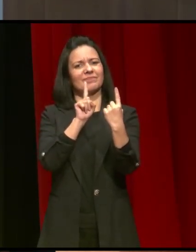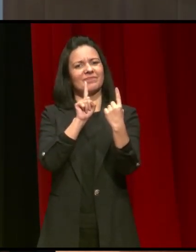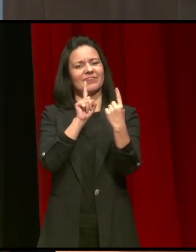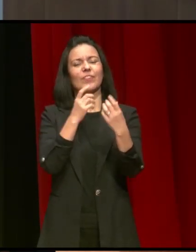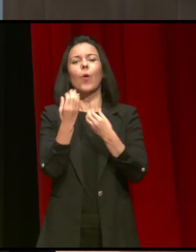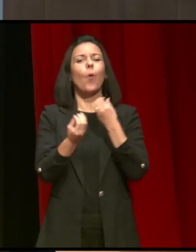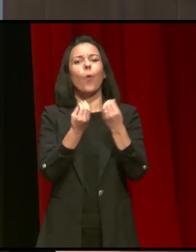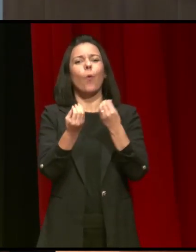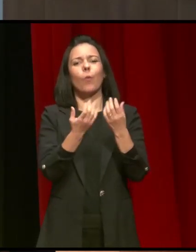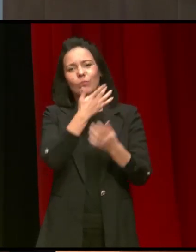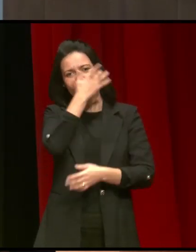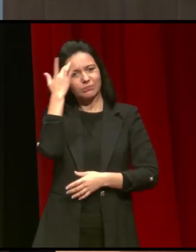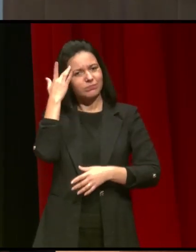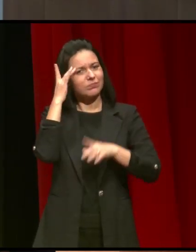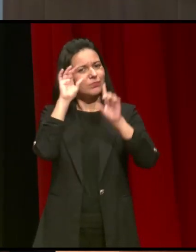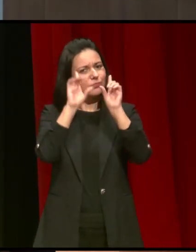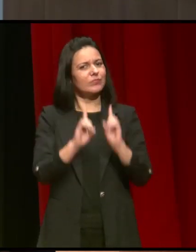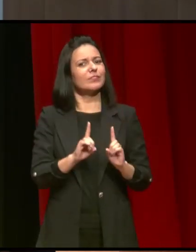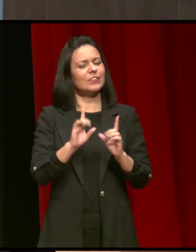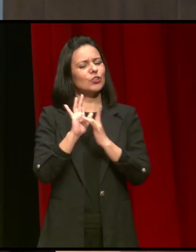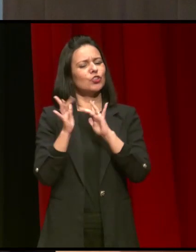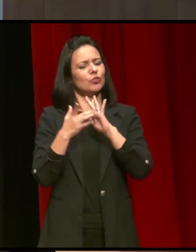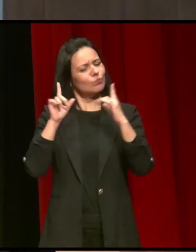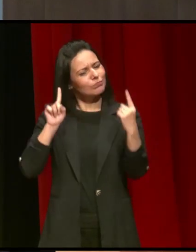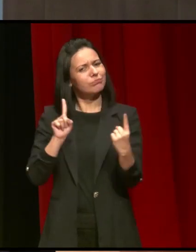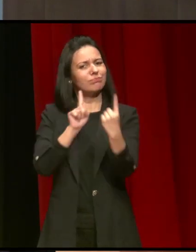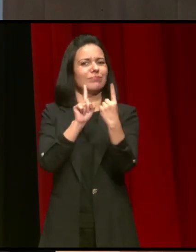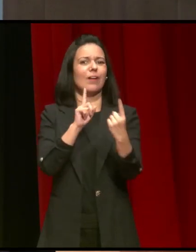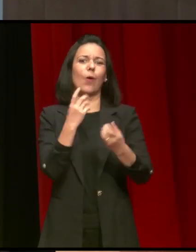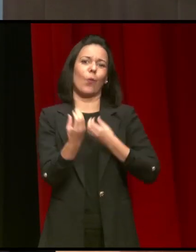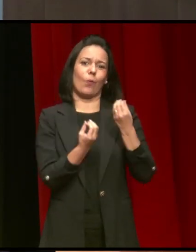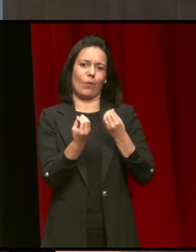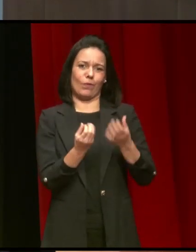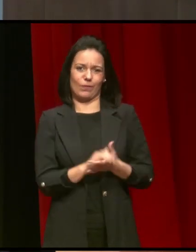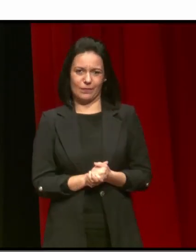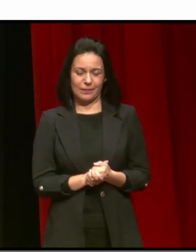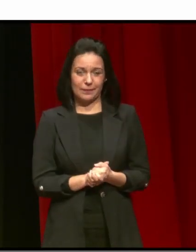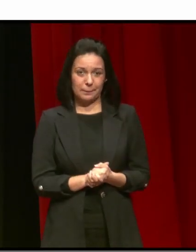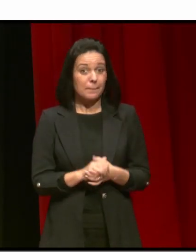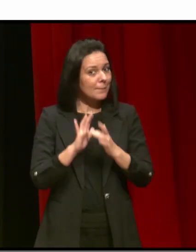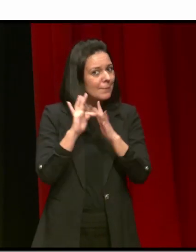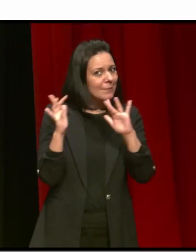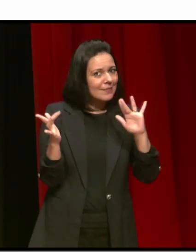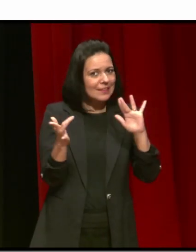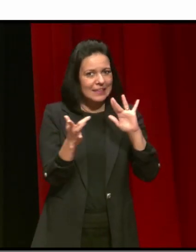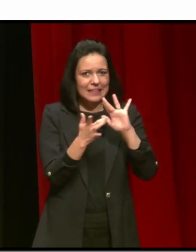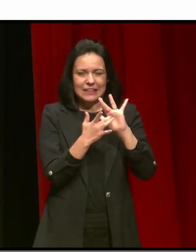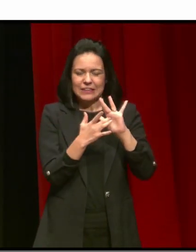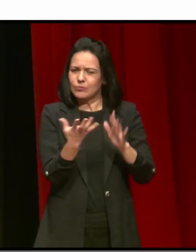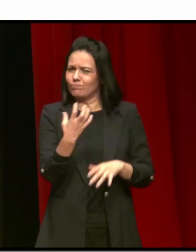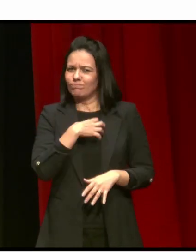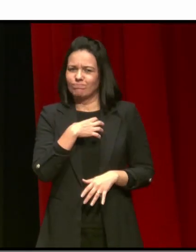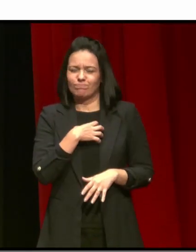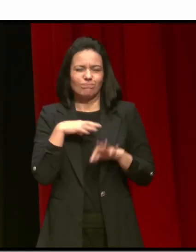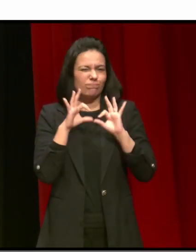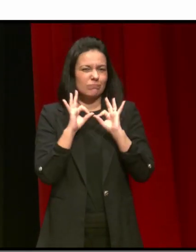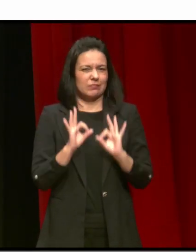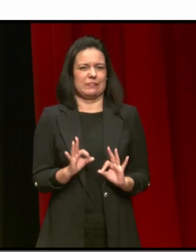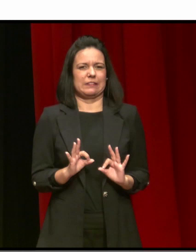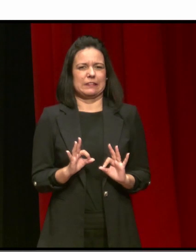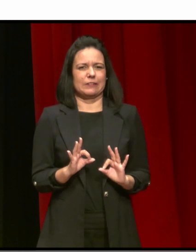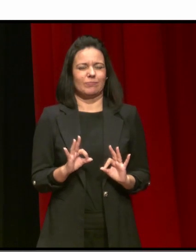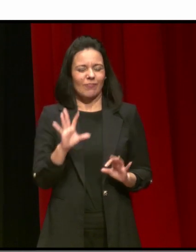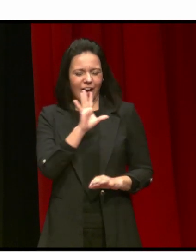Jesus lidar com elas? Jesus, de uma forma geral, ele era muito fino no trato, ele era